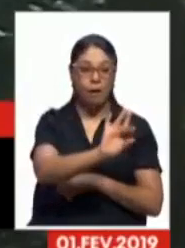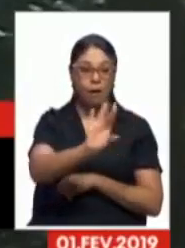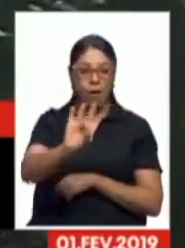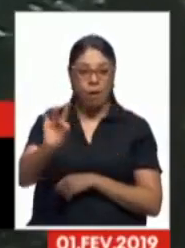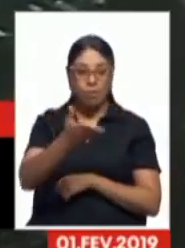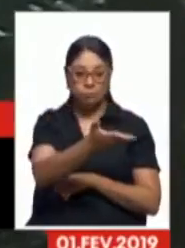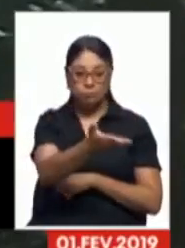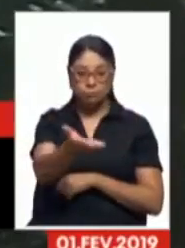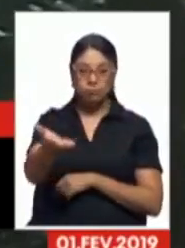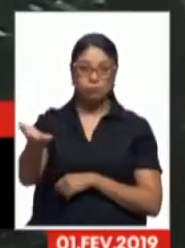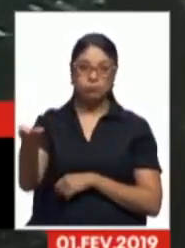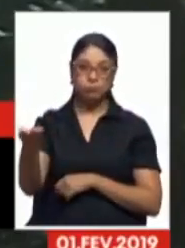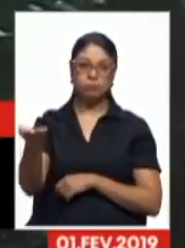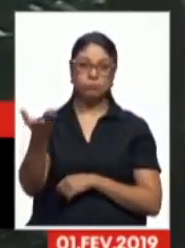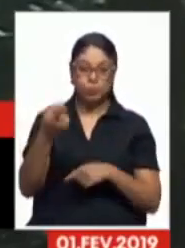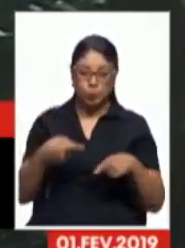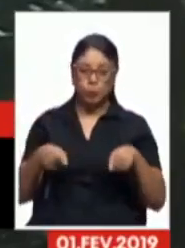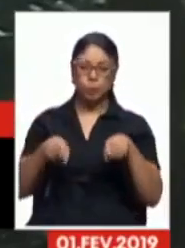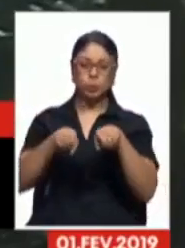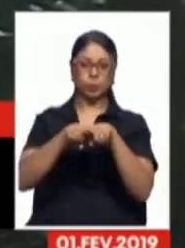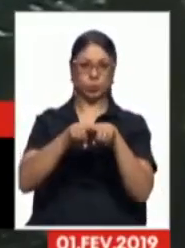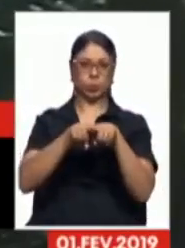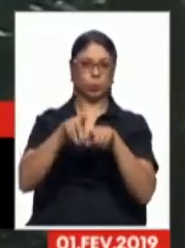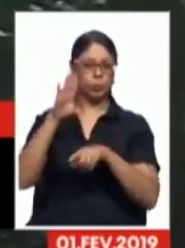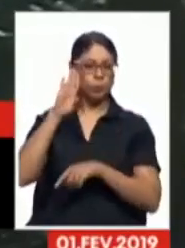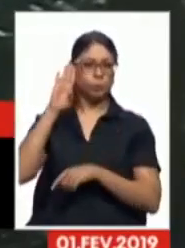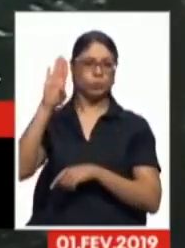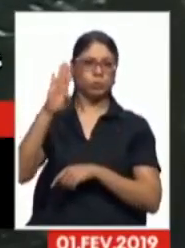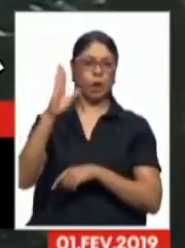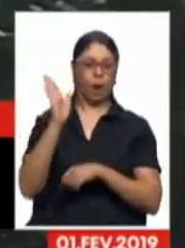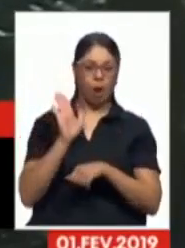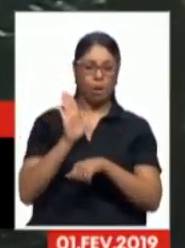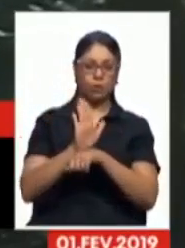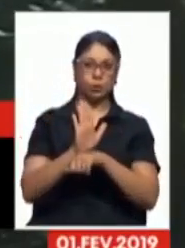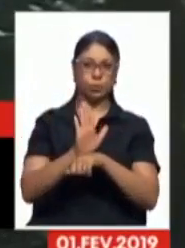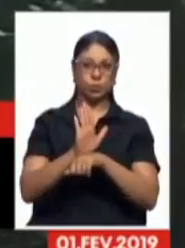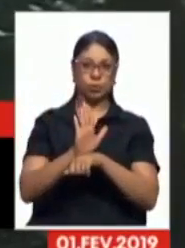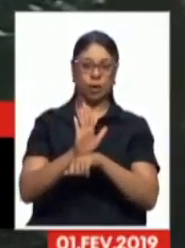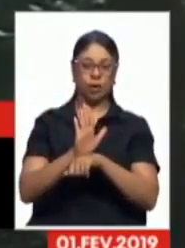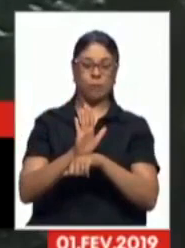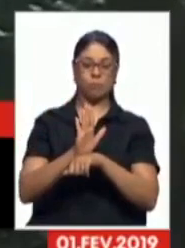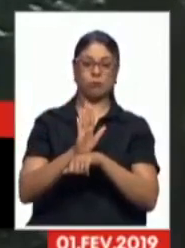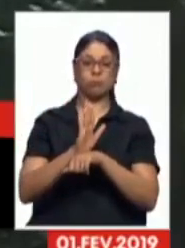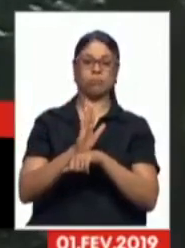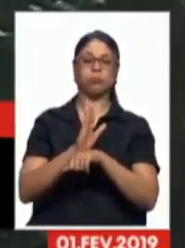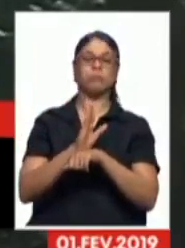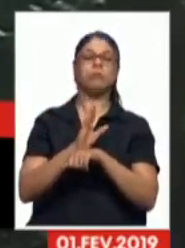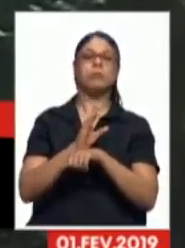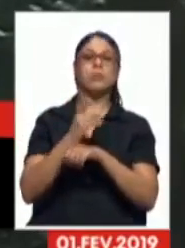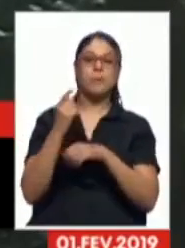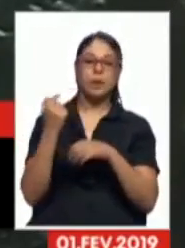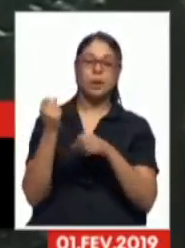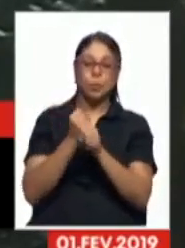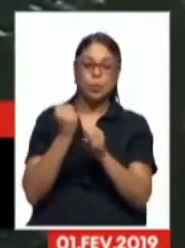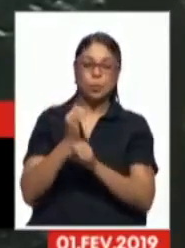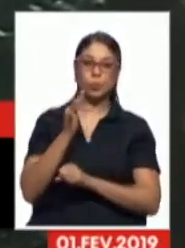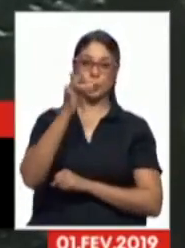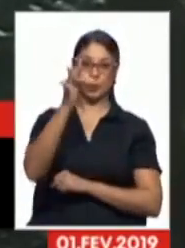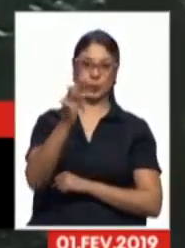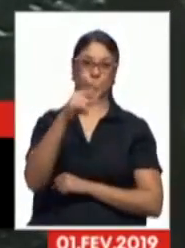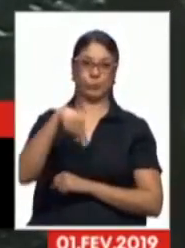parceiros fundamentais que ajudaram a construir no presente o futuro de Minas.